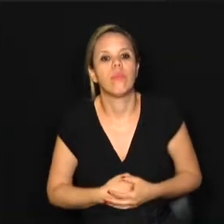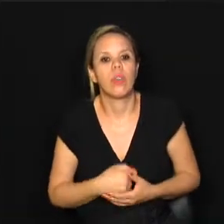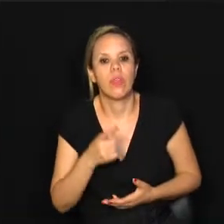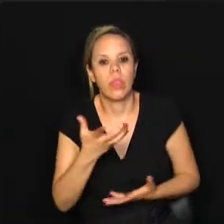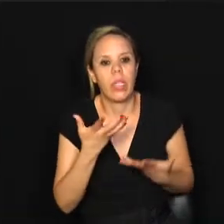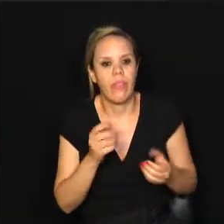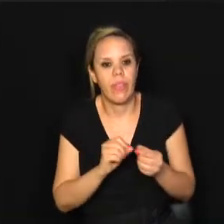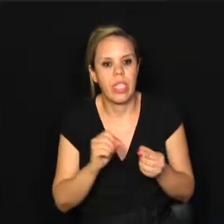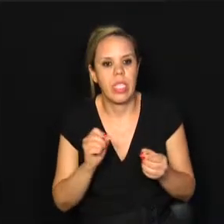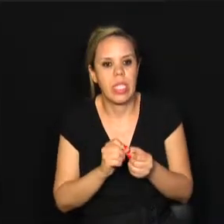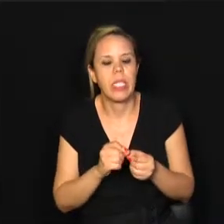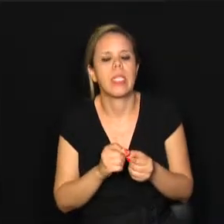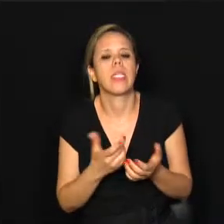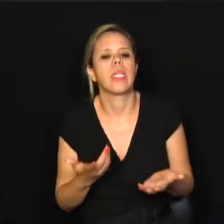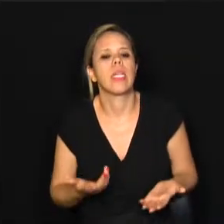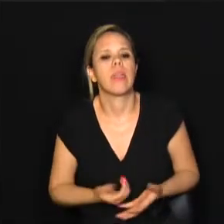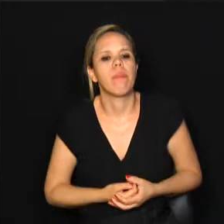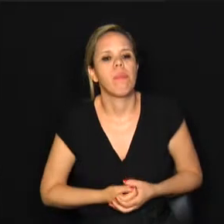estão fazendo